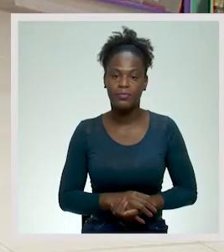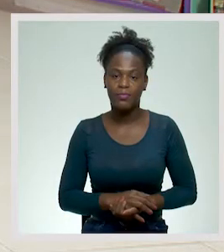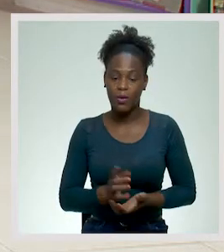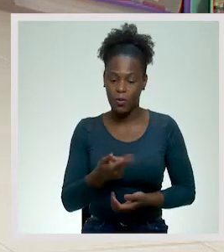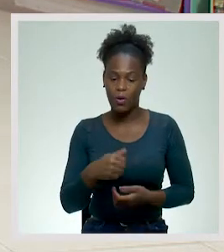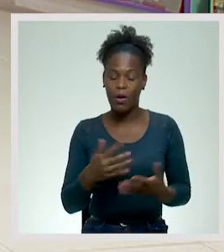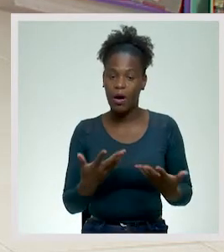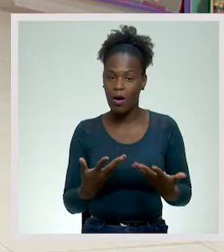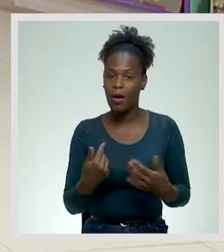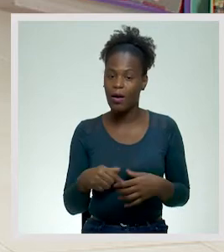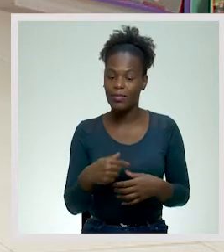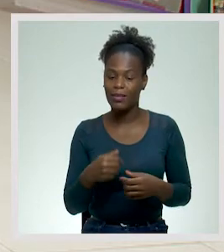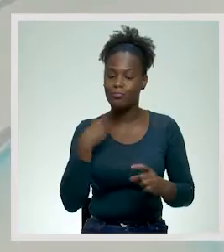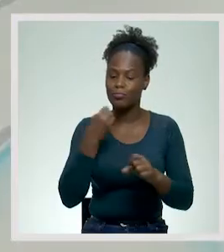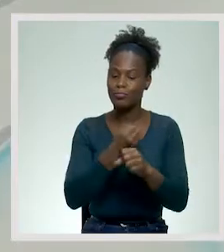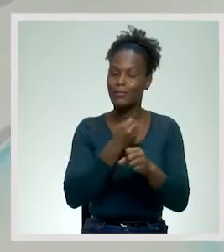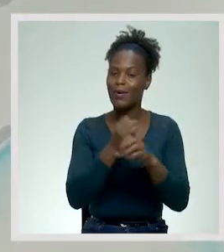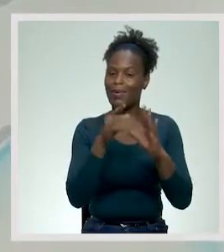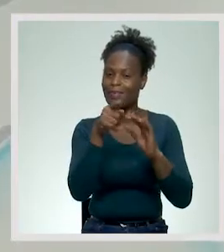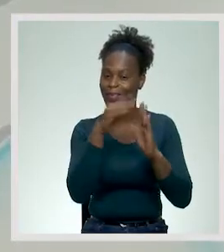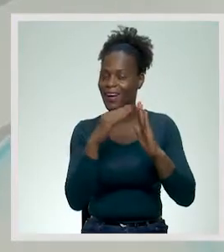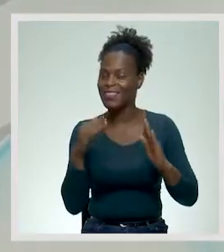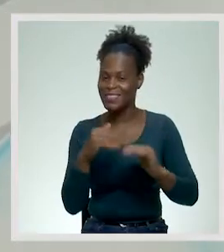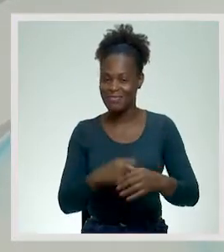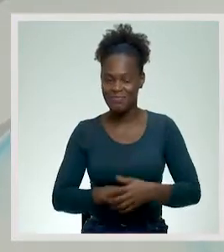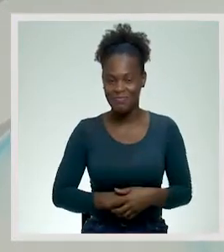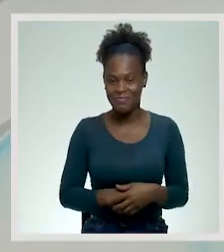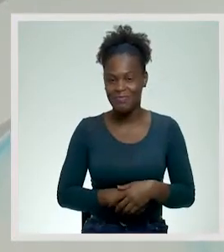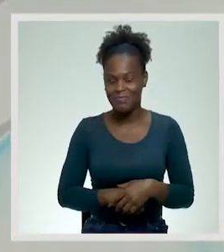Agora temos aqui um desafio para casa.